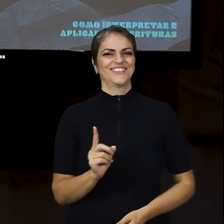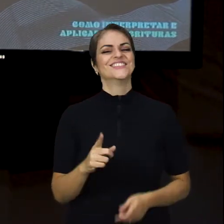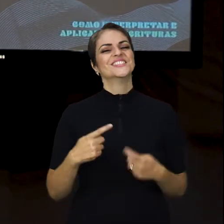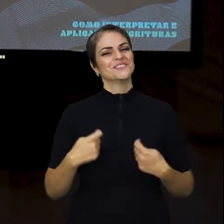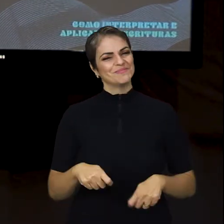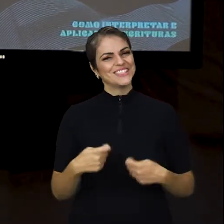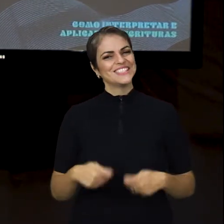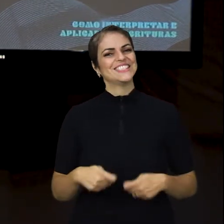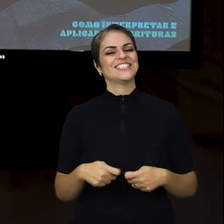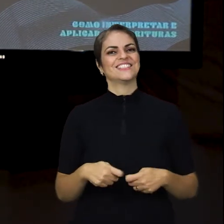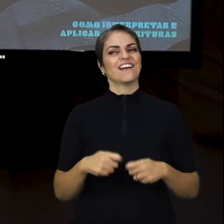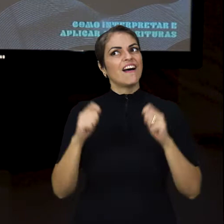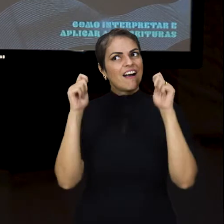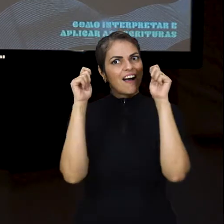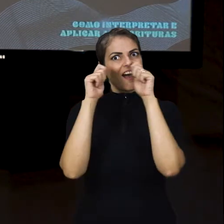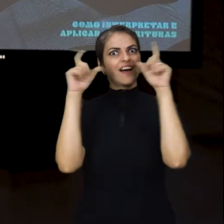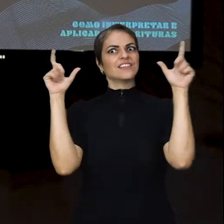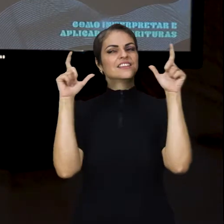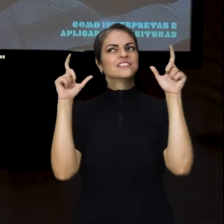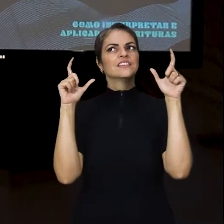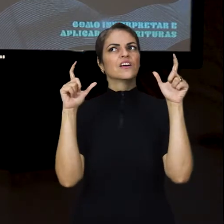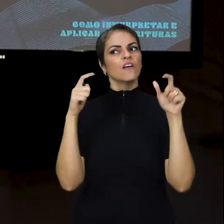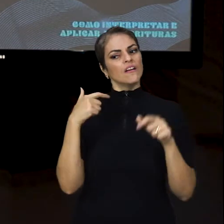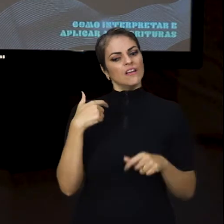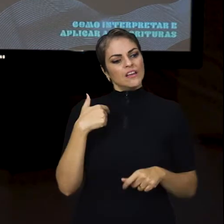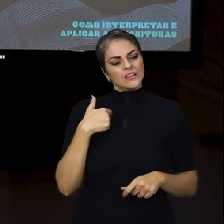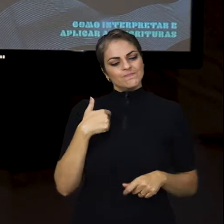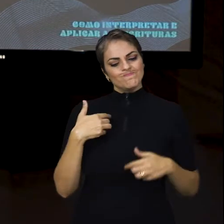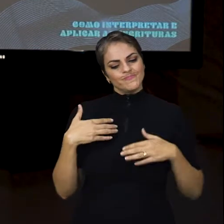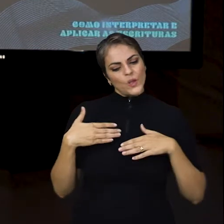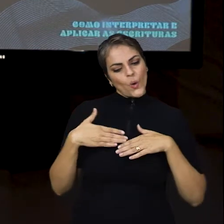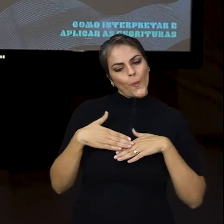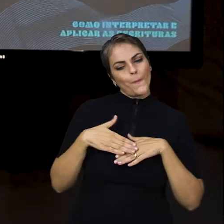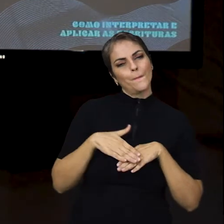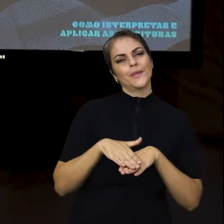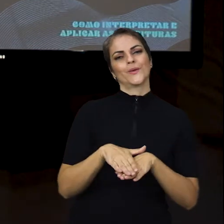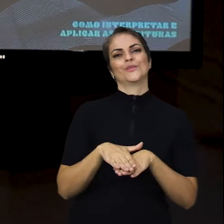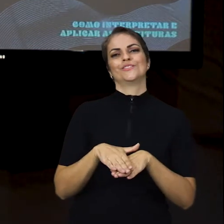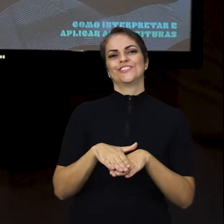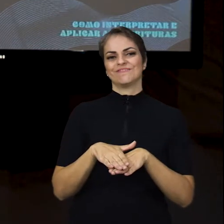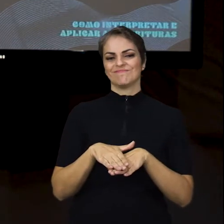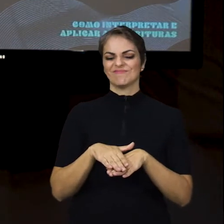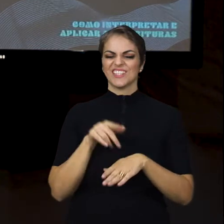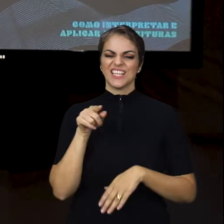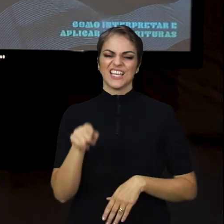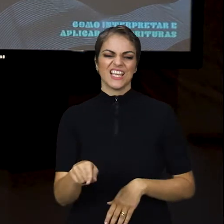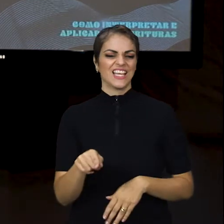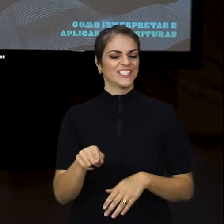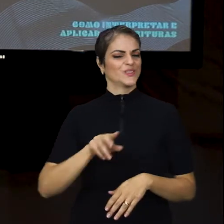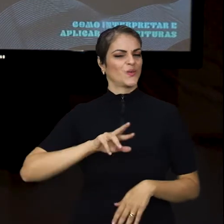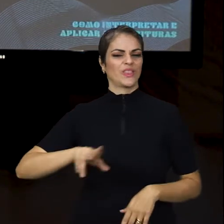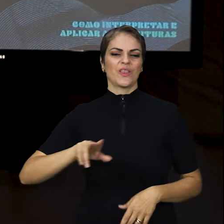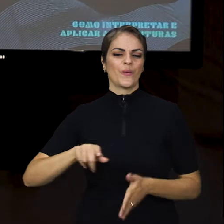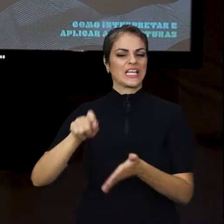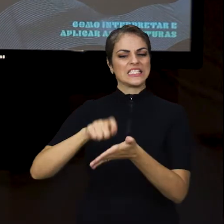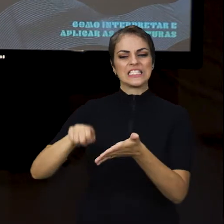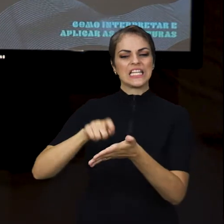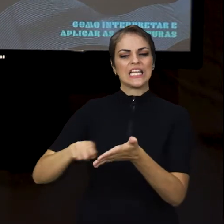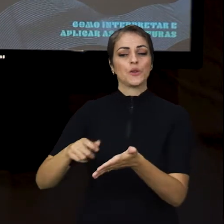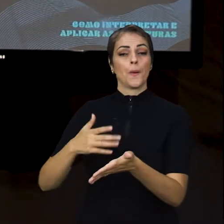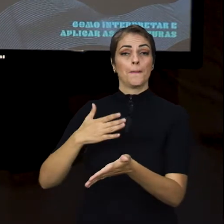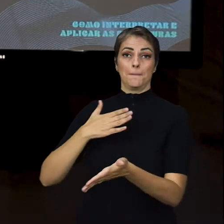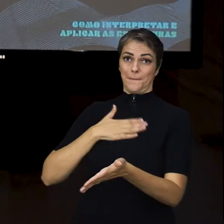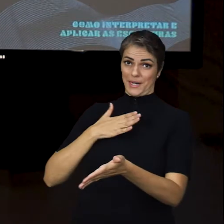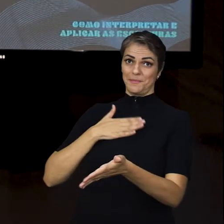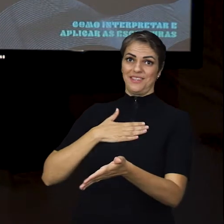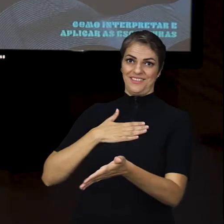mas devem nos colocar numa posição de humildade, para reconhecer que esse texto não foi escrito em primeiro lugar para nós, não